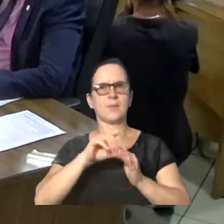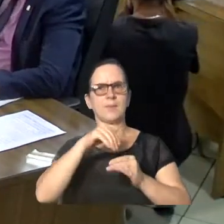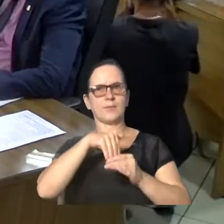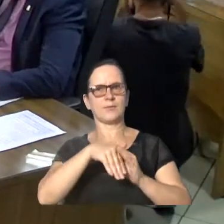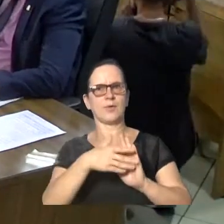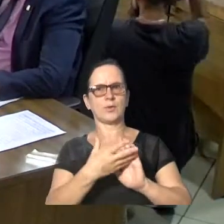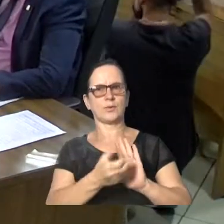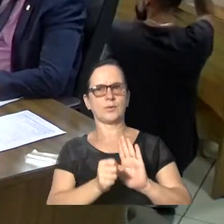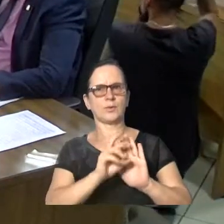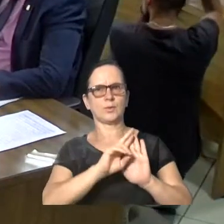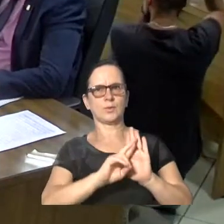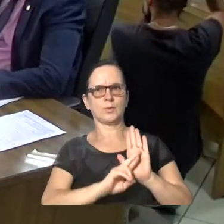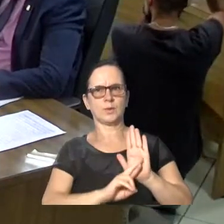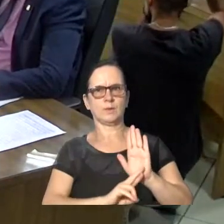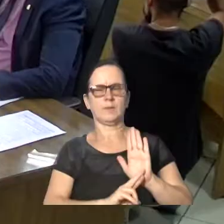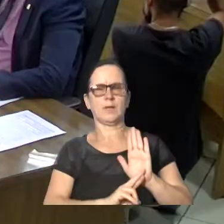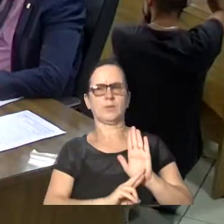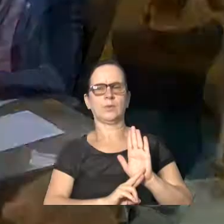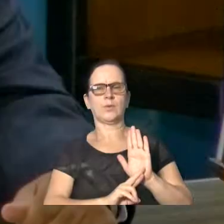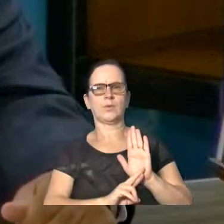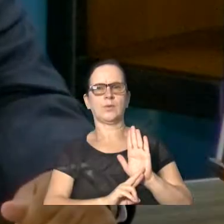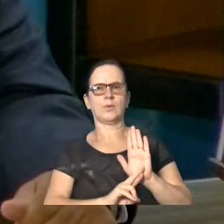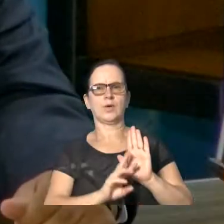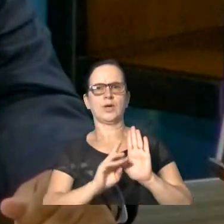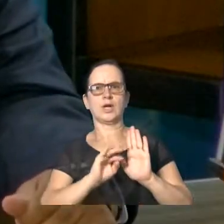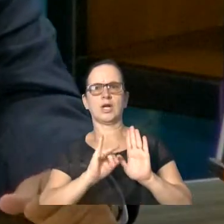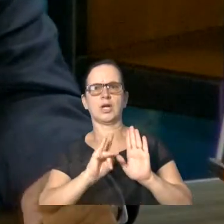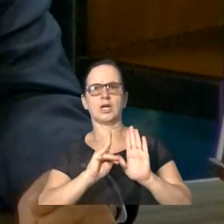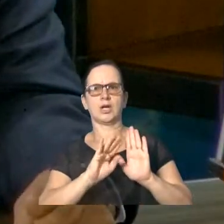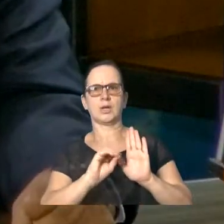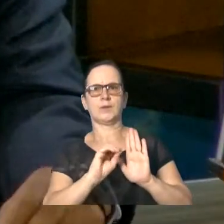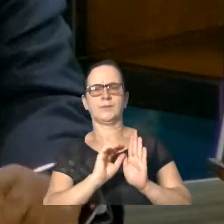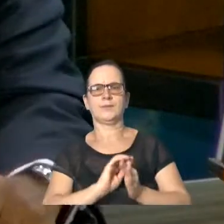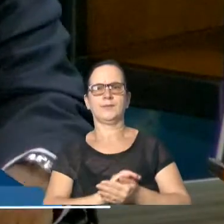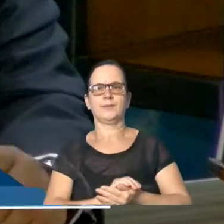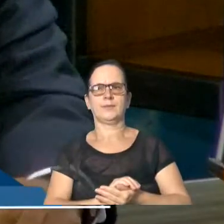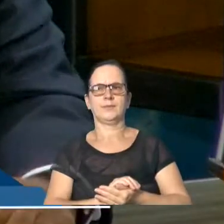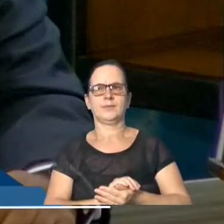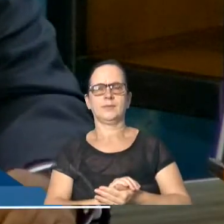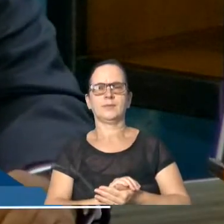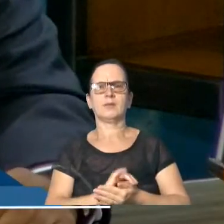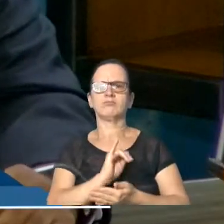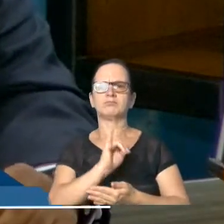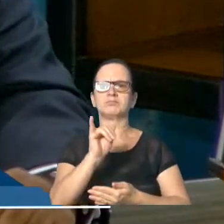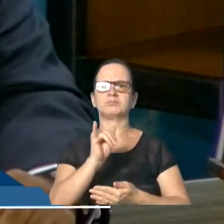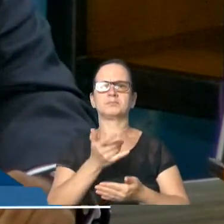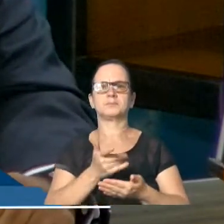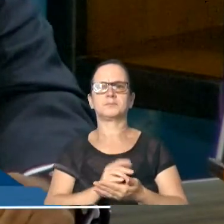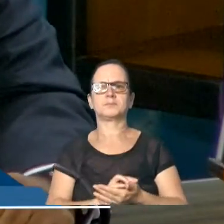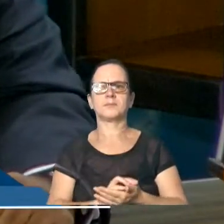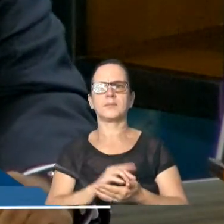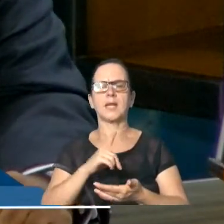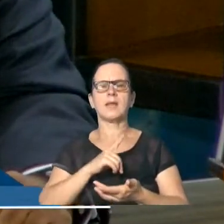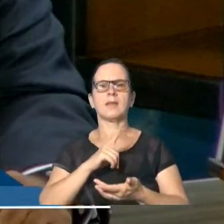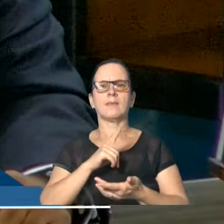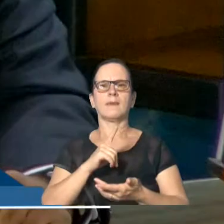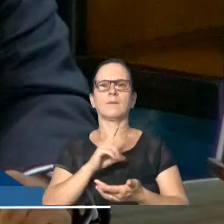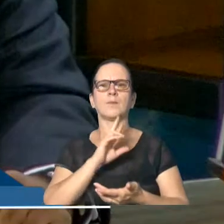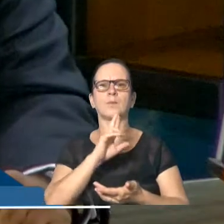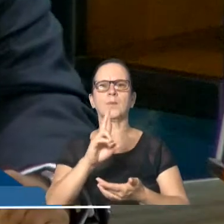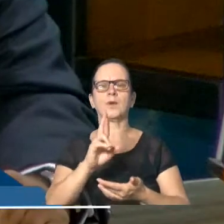favorável ao requerimento do ilustre vereador Tinho. Mas, vereador Tinho, temos uma